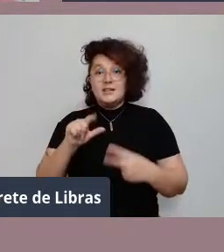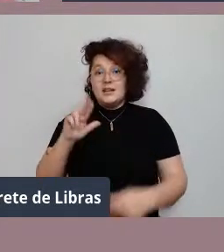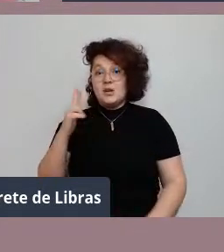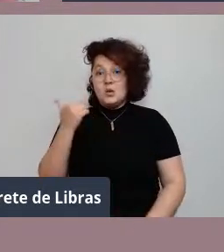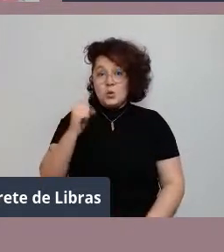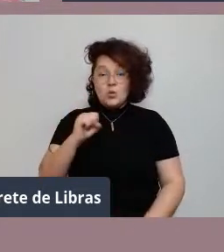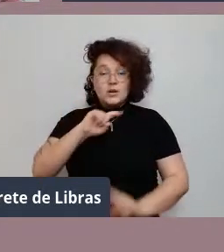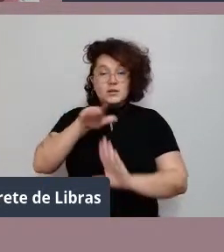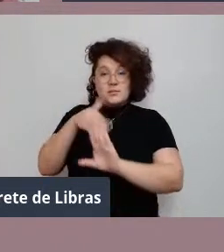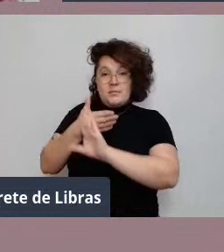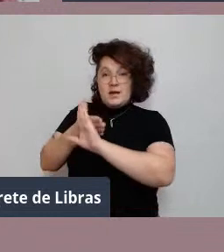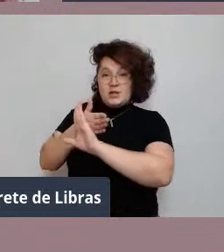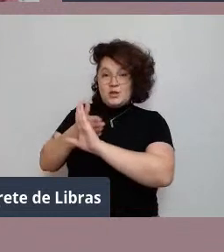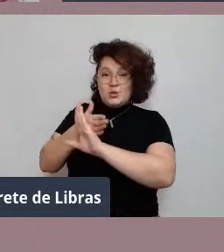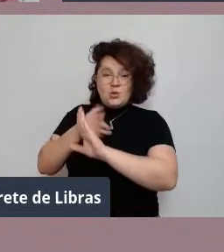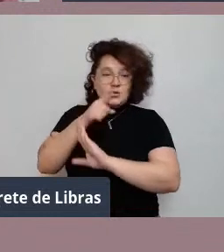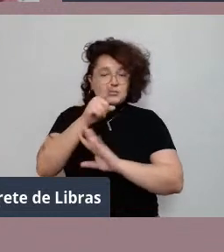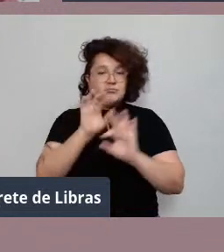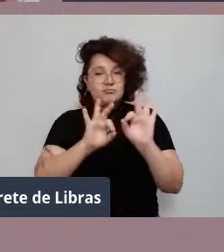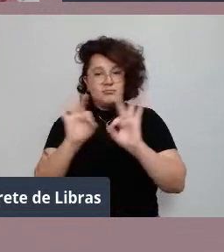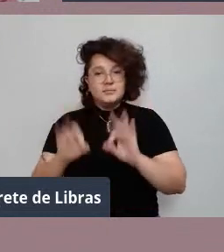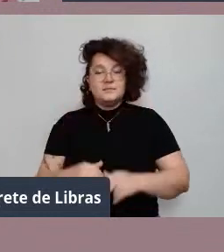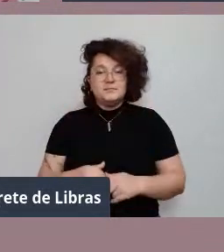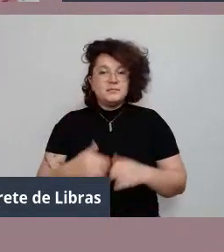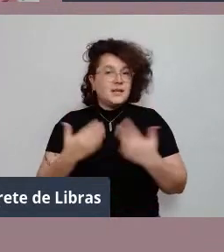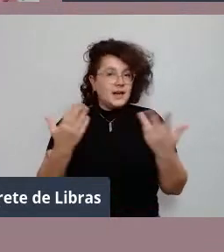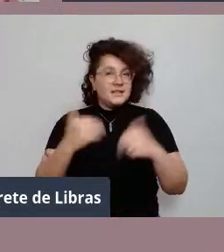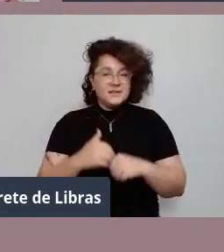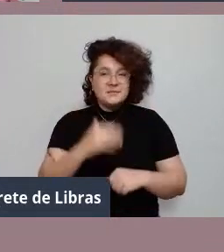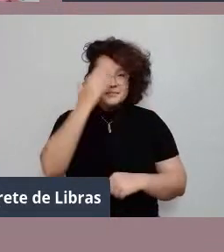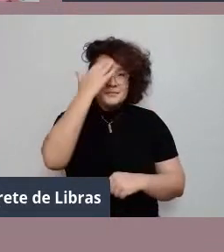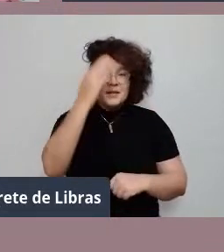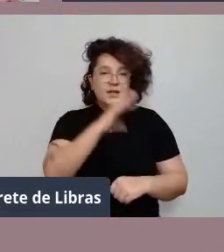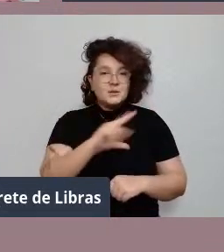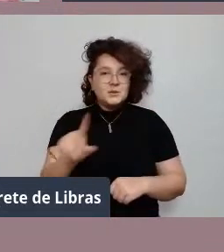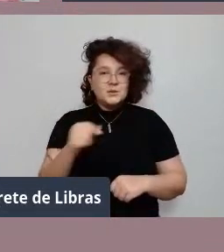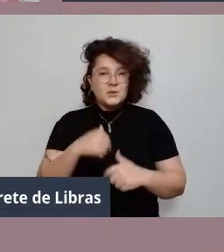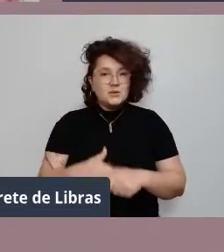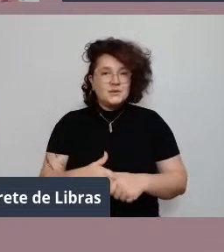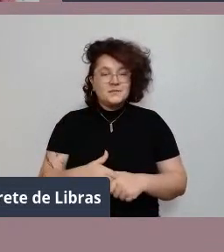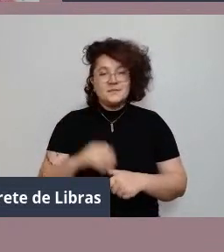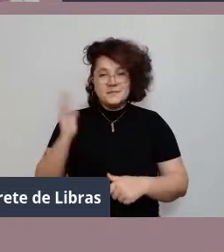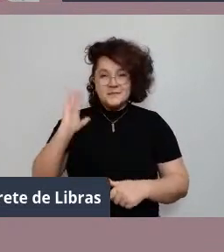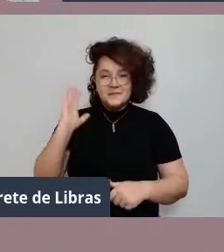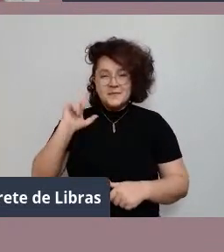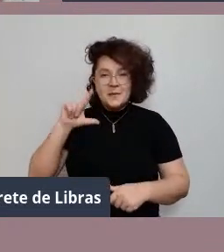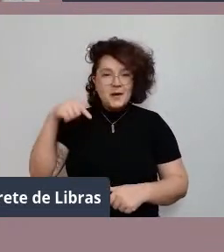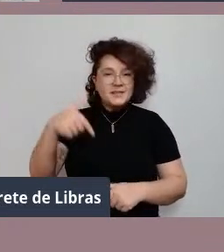bastidores. E é isso. Obrigado a vocês que estiveram com a gente. Até mais.